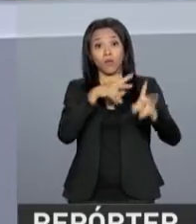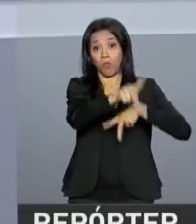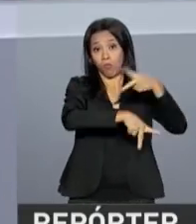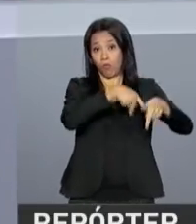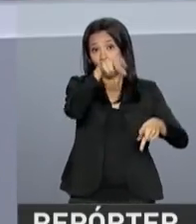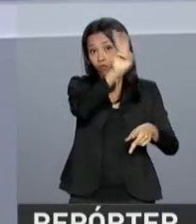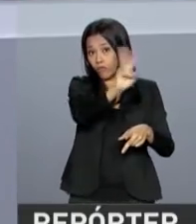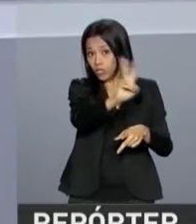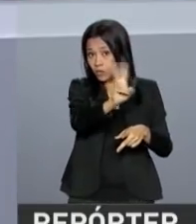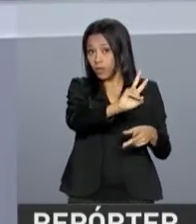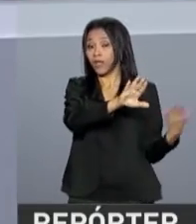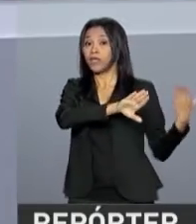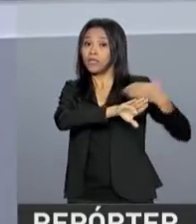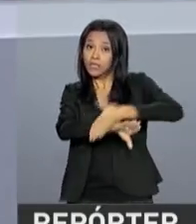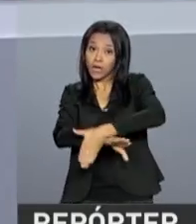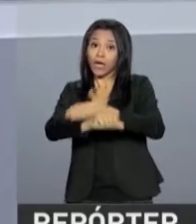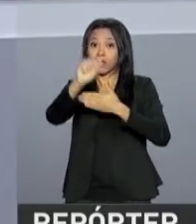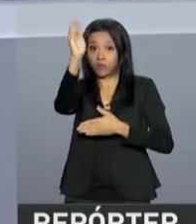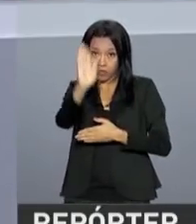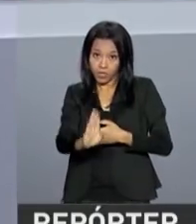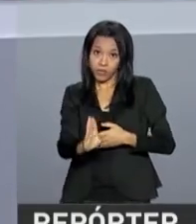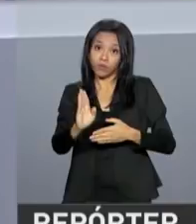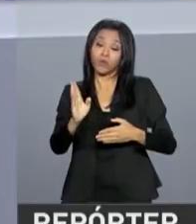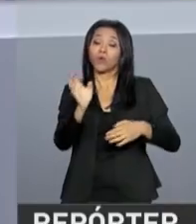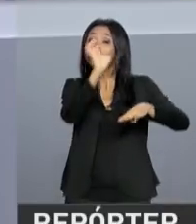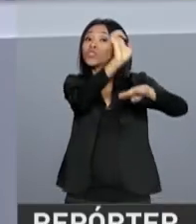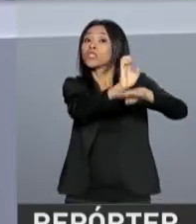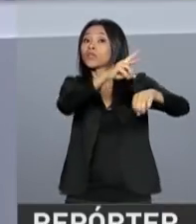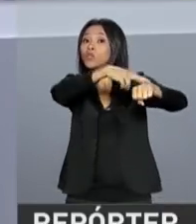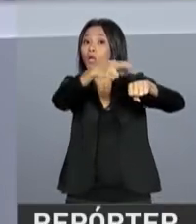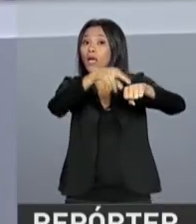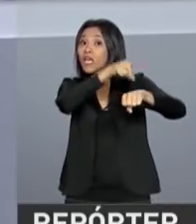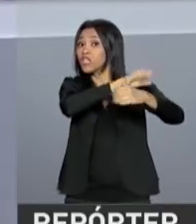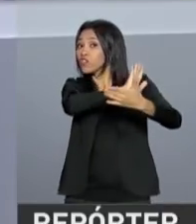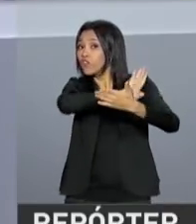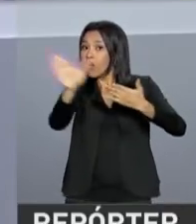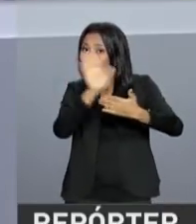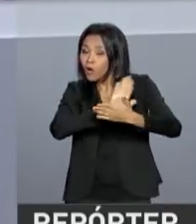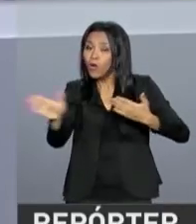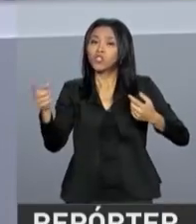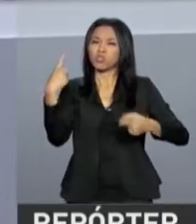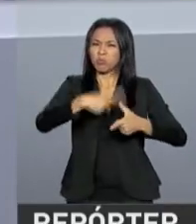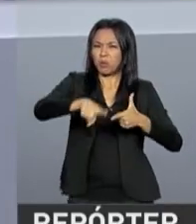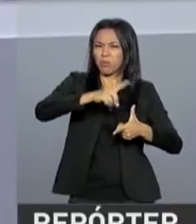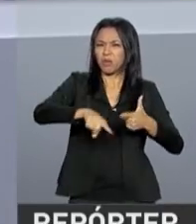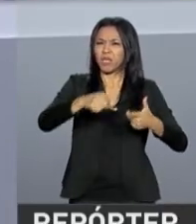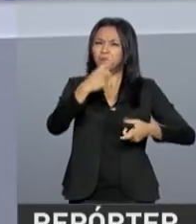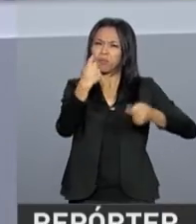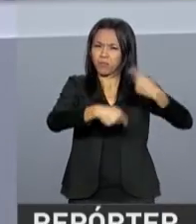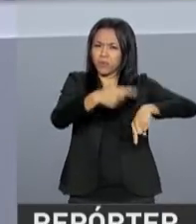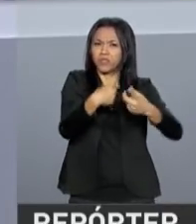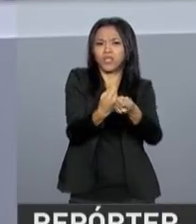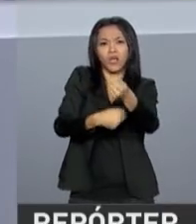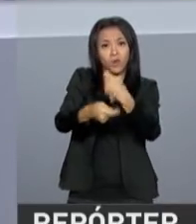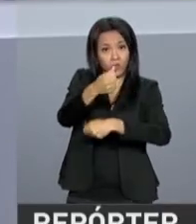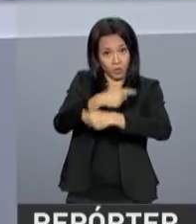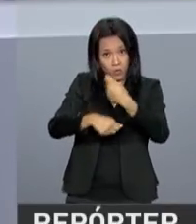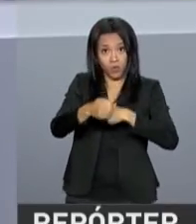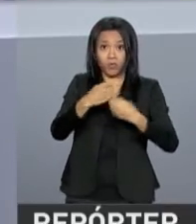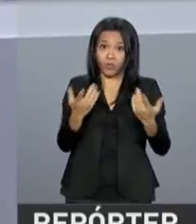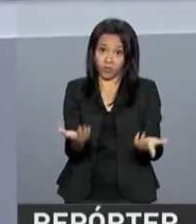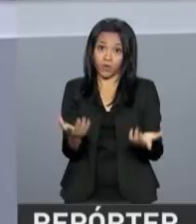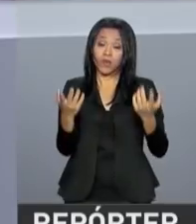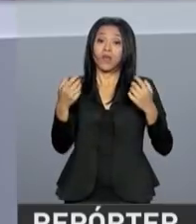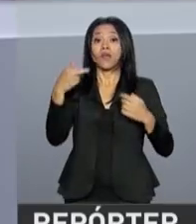dois anos pela fronteira com o estado de roraima eles fogem da crise política e econômica no país vizinho parte das ações do governo